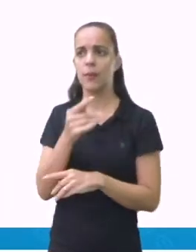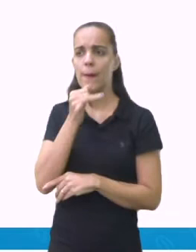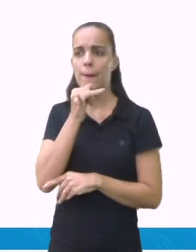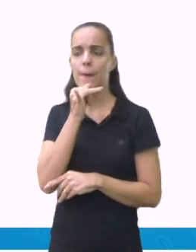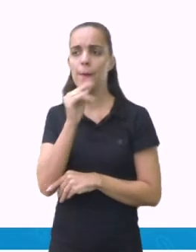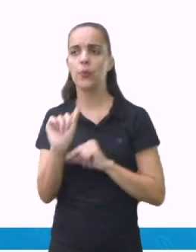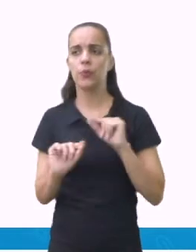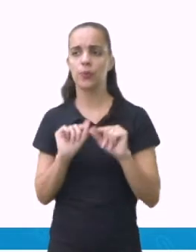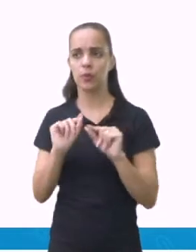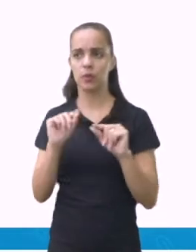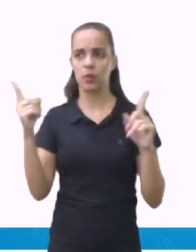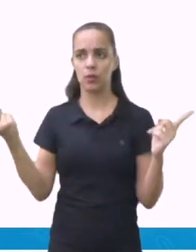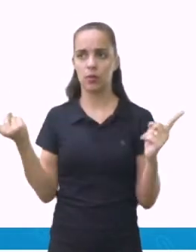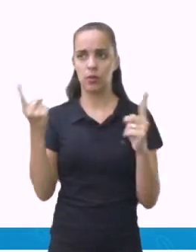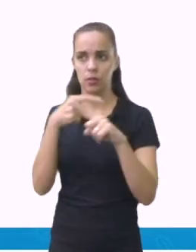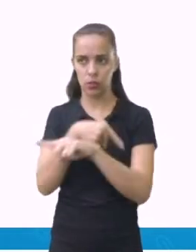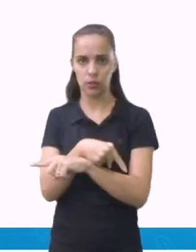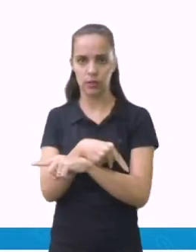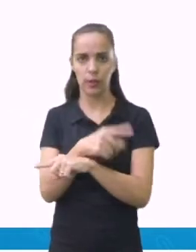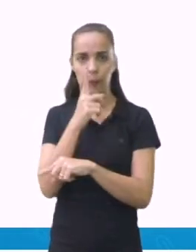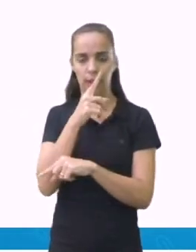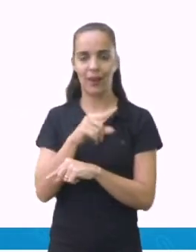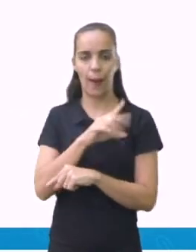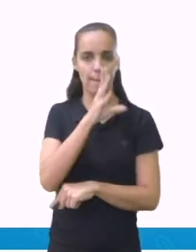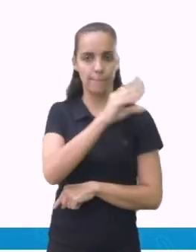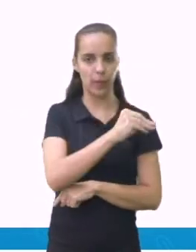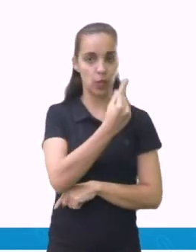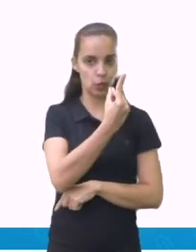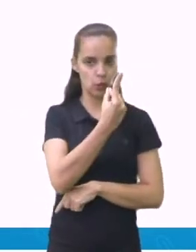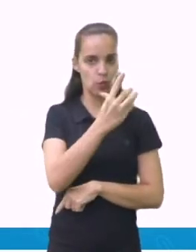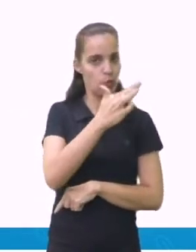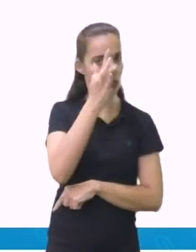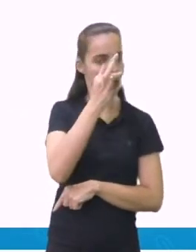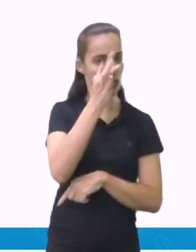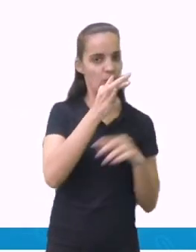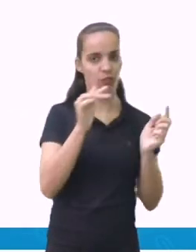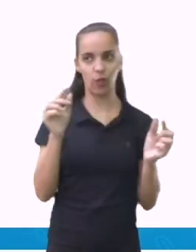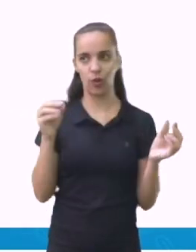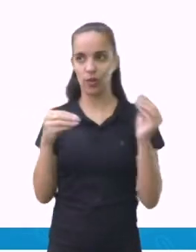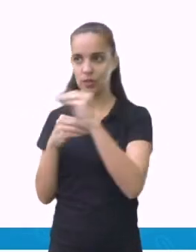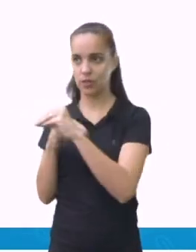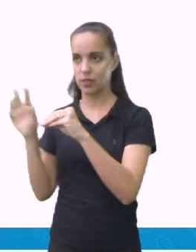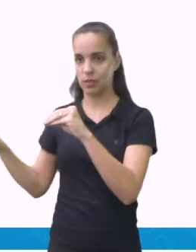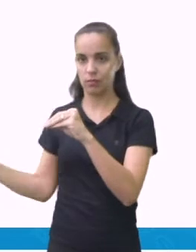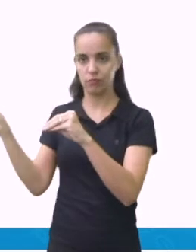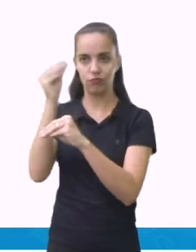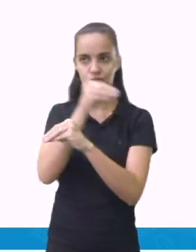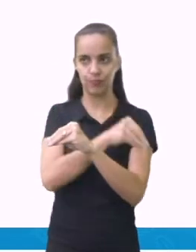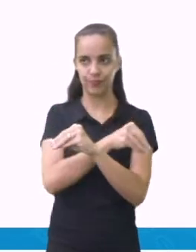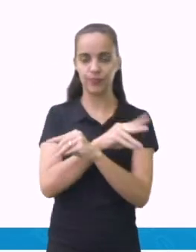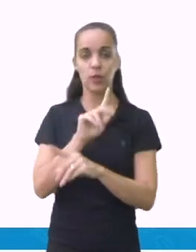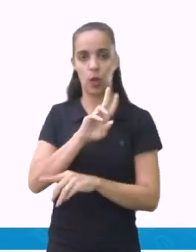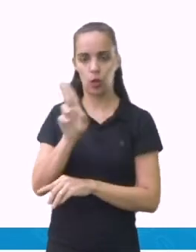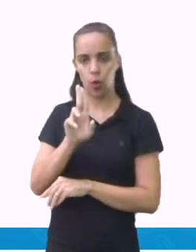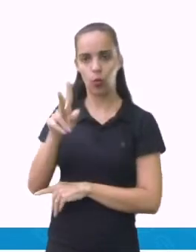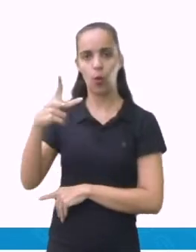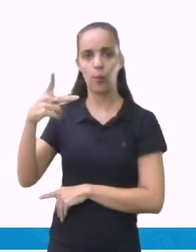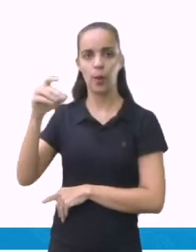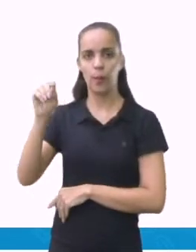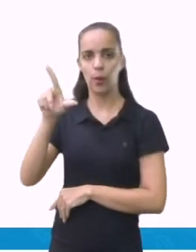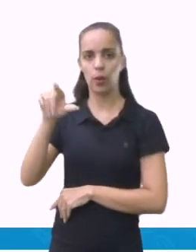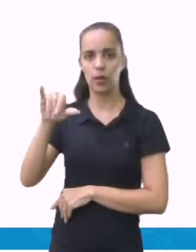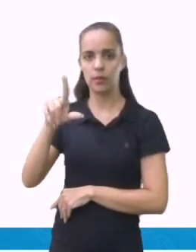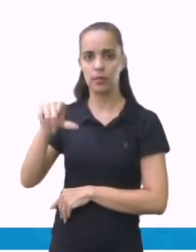elas cruzam essas informações, esses pólens. E aí chamamos de polinização